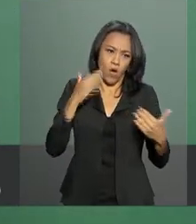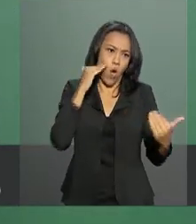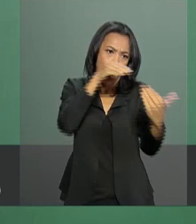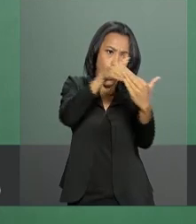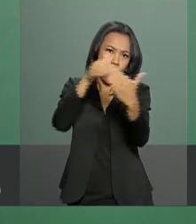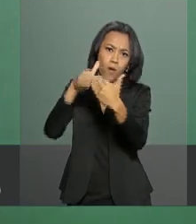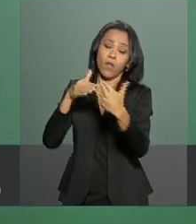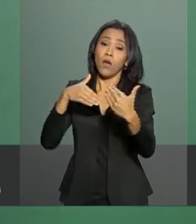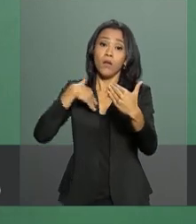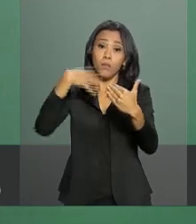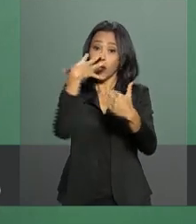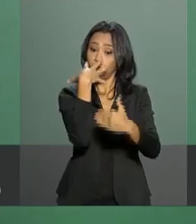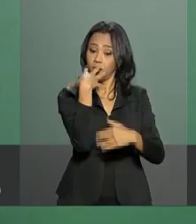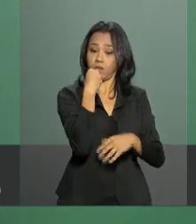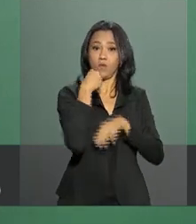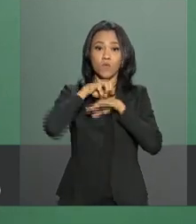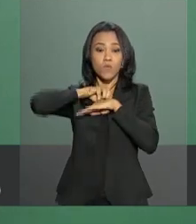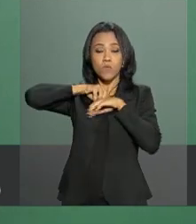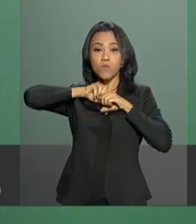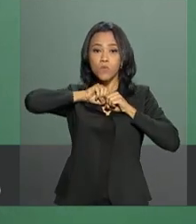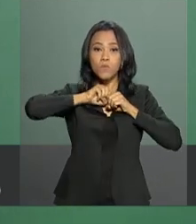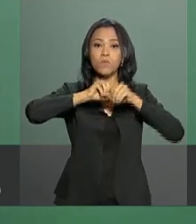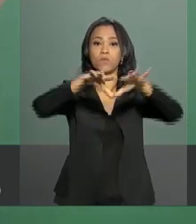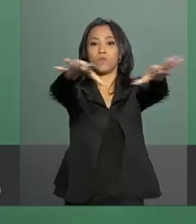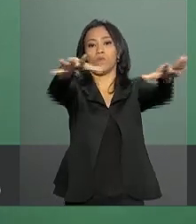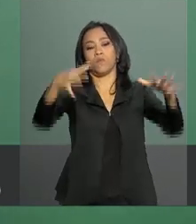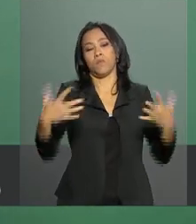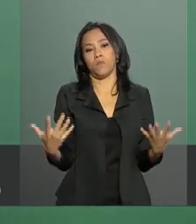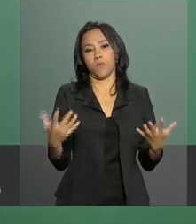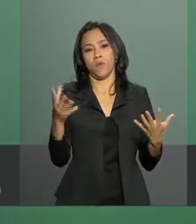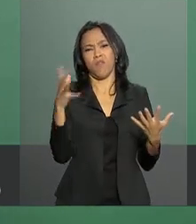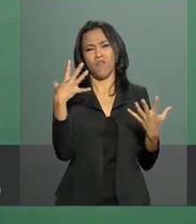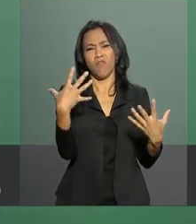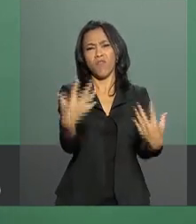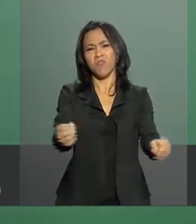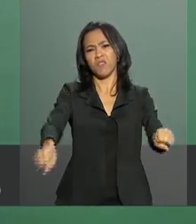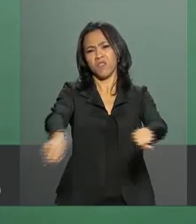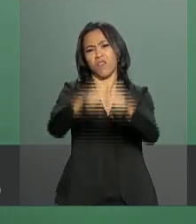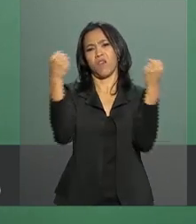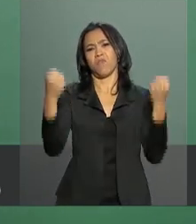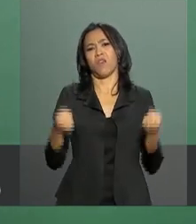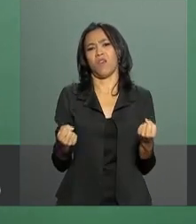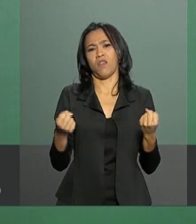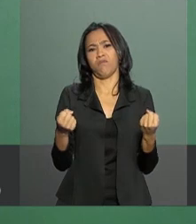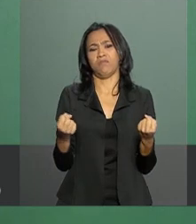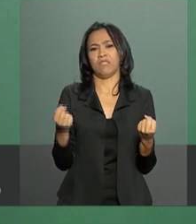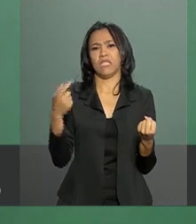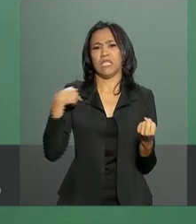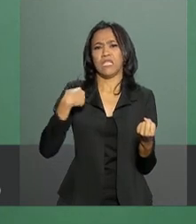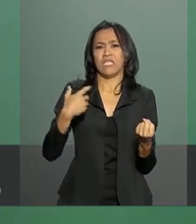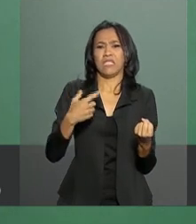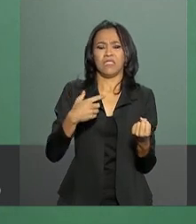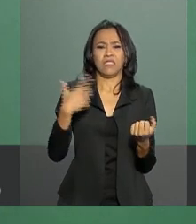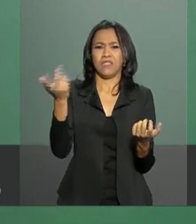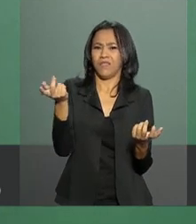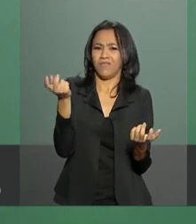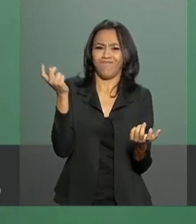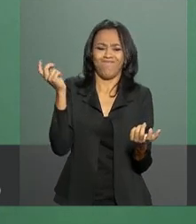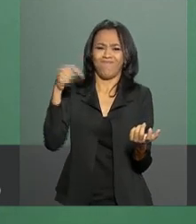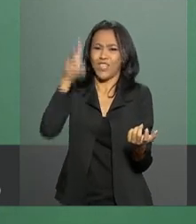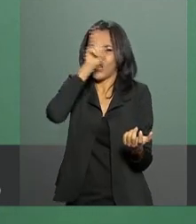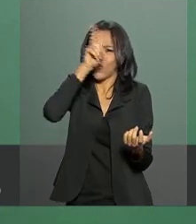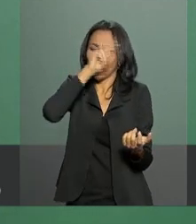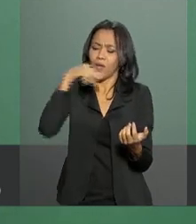reproduzir em estas palavras quanto possam pressionar quem vamos romper com esse ciclo perverso que domina a história brasileira